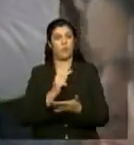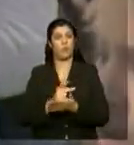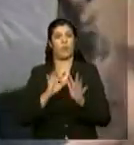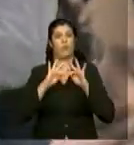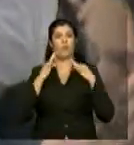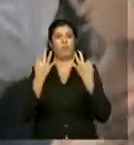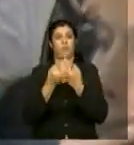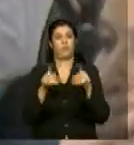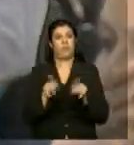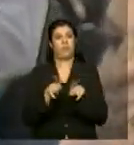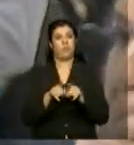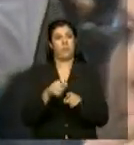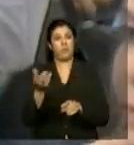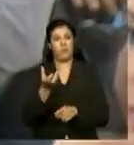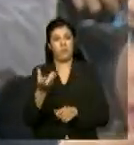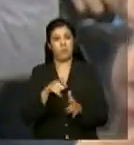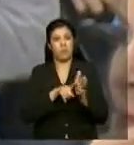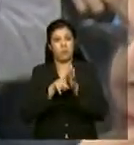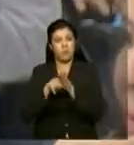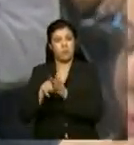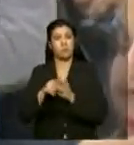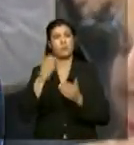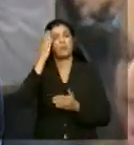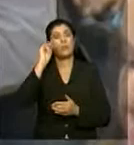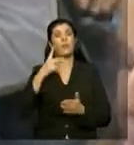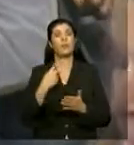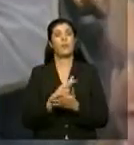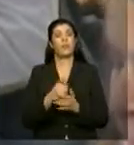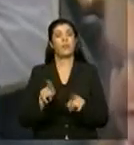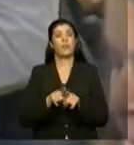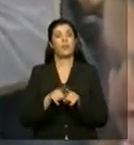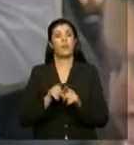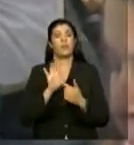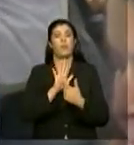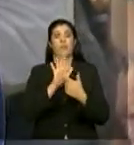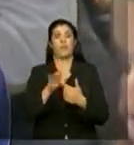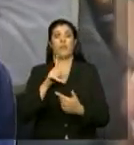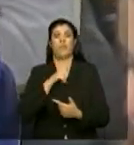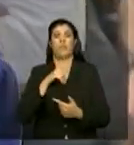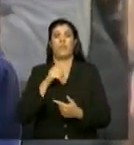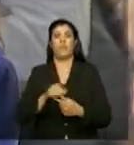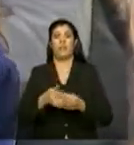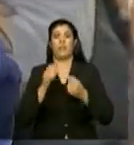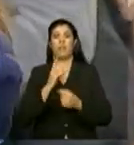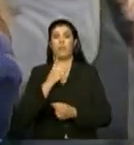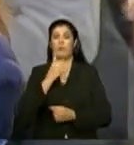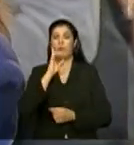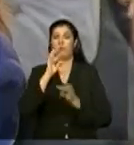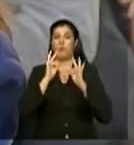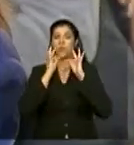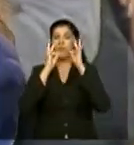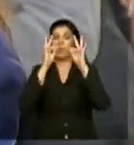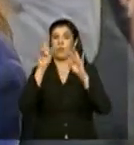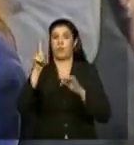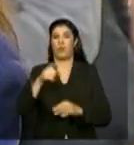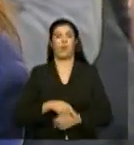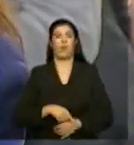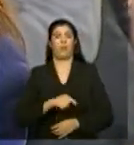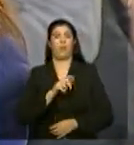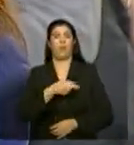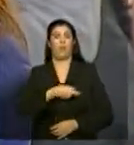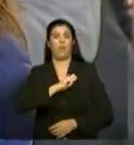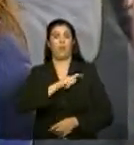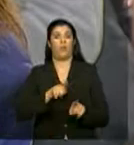vai continuar querendo saber o que aconteceu ele fala da questão do depoimento dos agentes americanos que inclusive pelo foram ouvidos